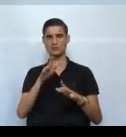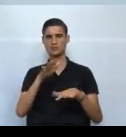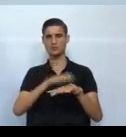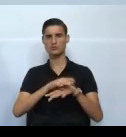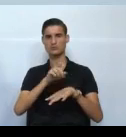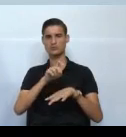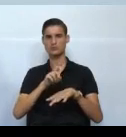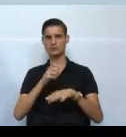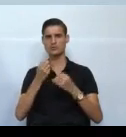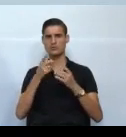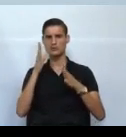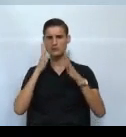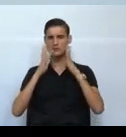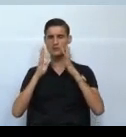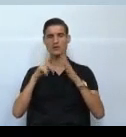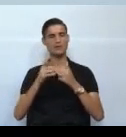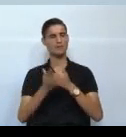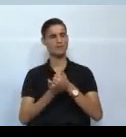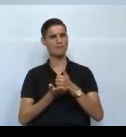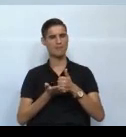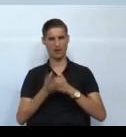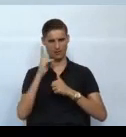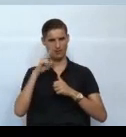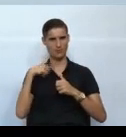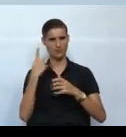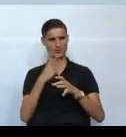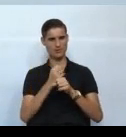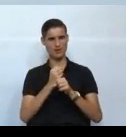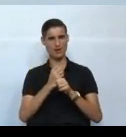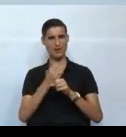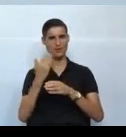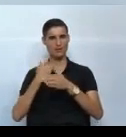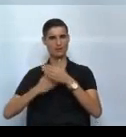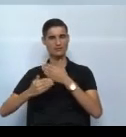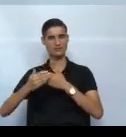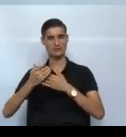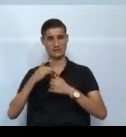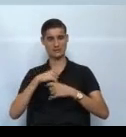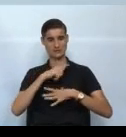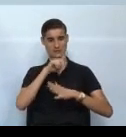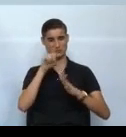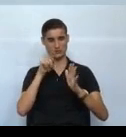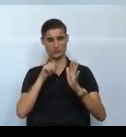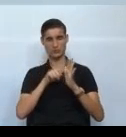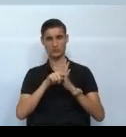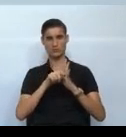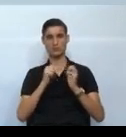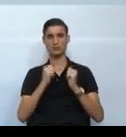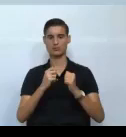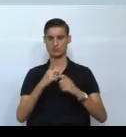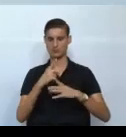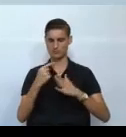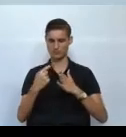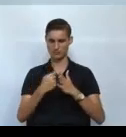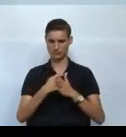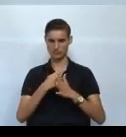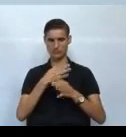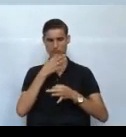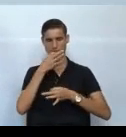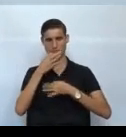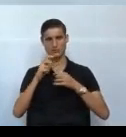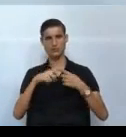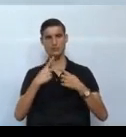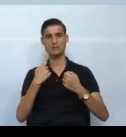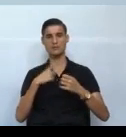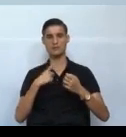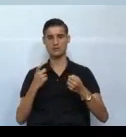você lembra disso? Isso aqui é tudo matéria básica lá do nosso cálculo anterior. Se tiver dúvida, pode perguntar no fórum, questionar, mas a